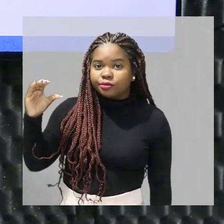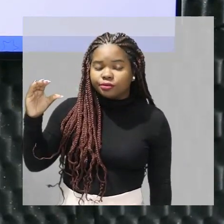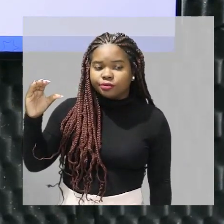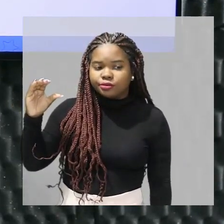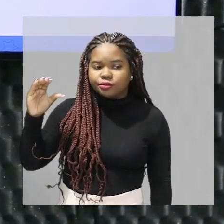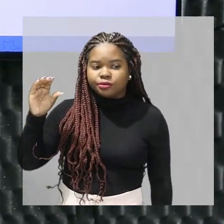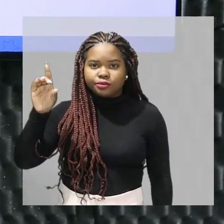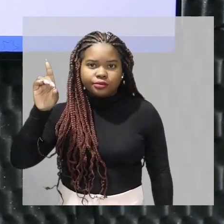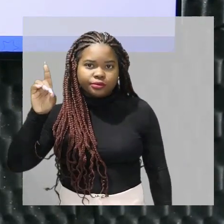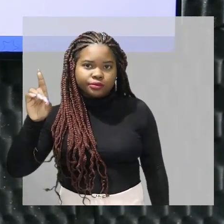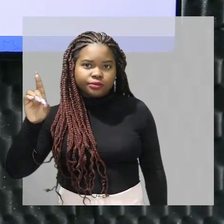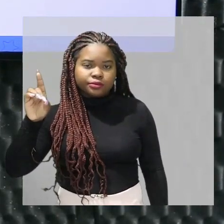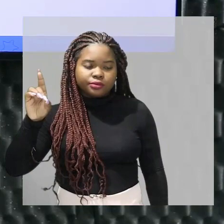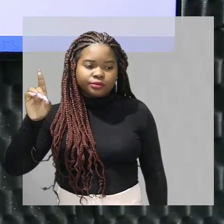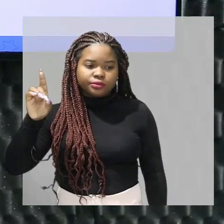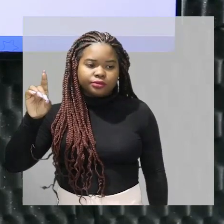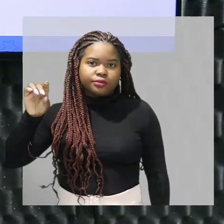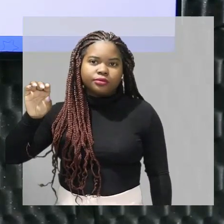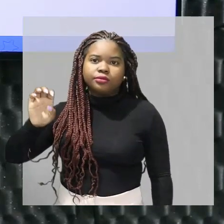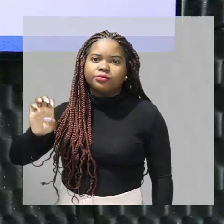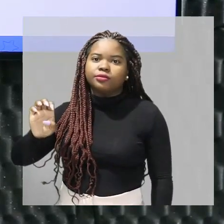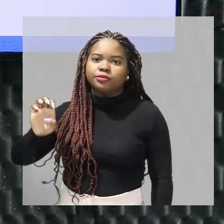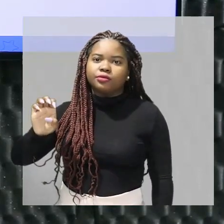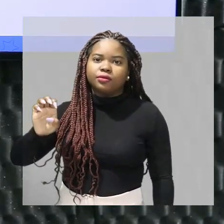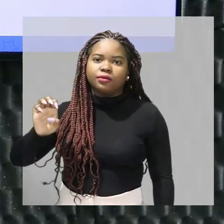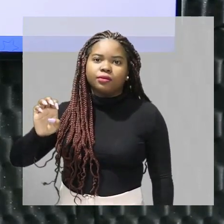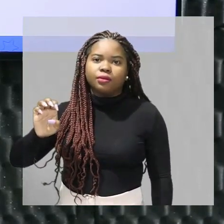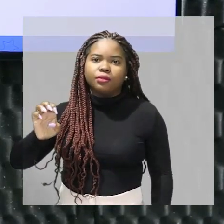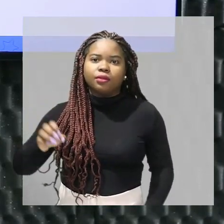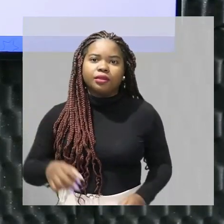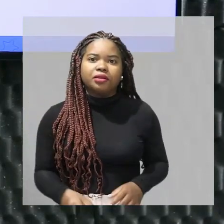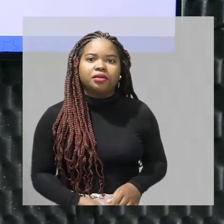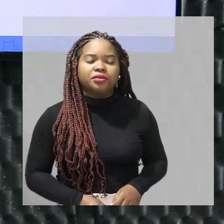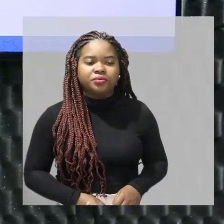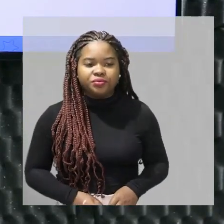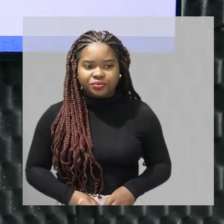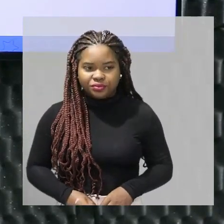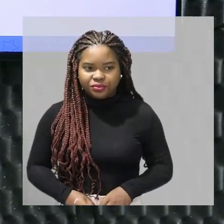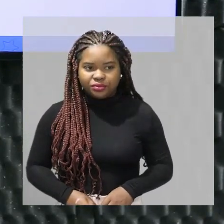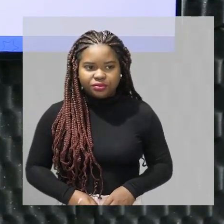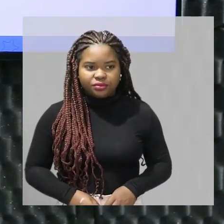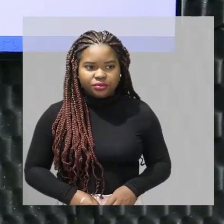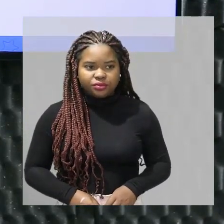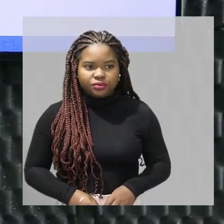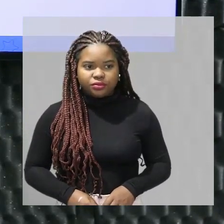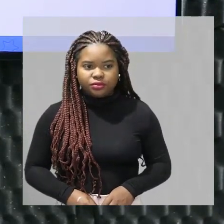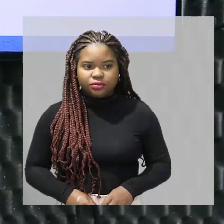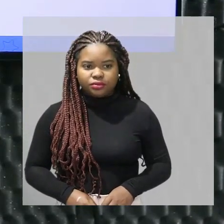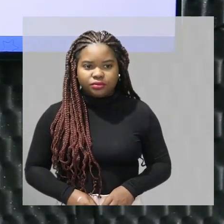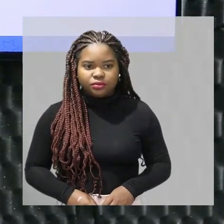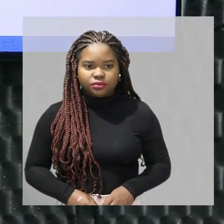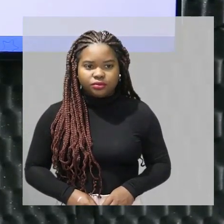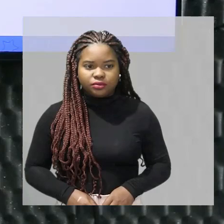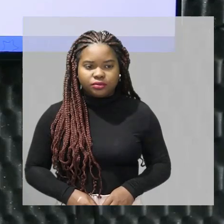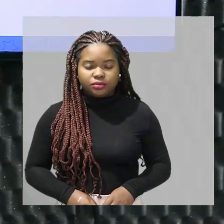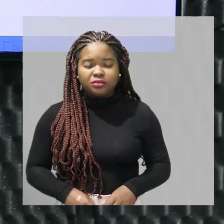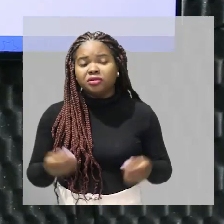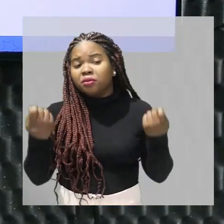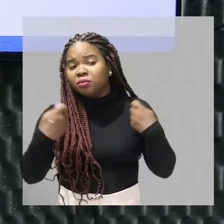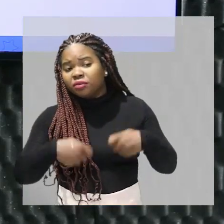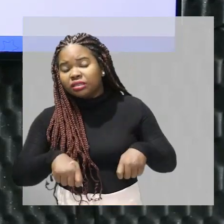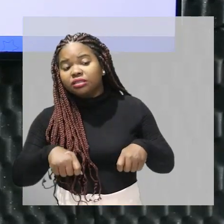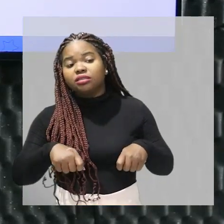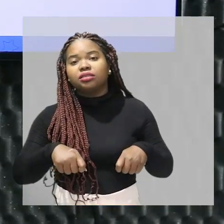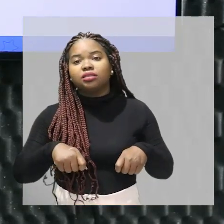e bases, bases e óxidos, óxidos e ácidos, tá certo? Então, a gente